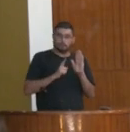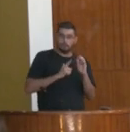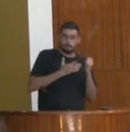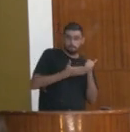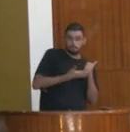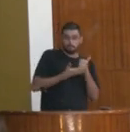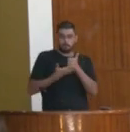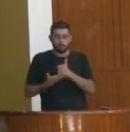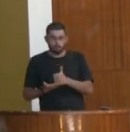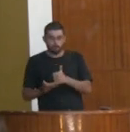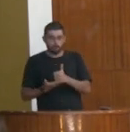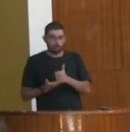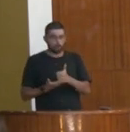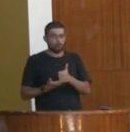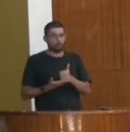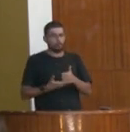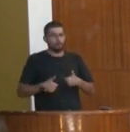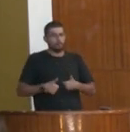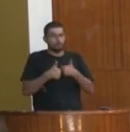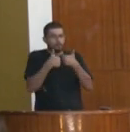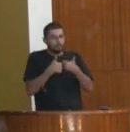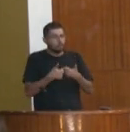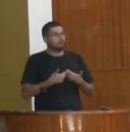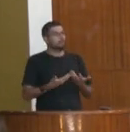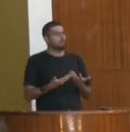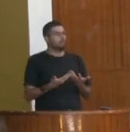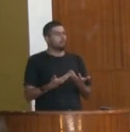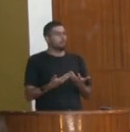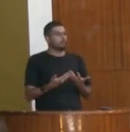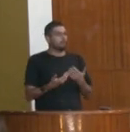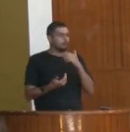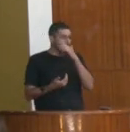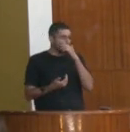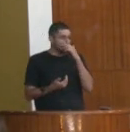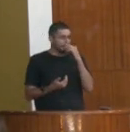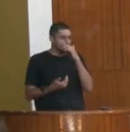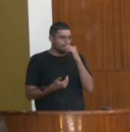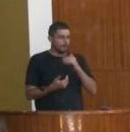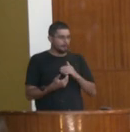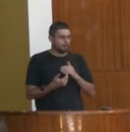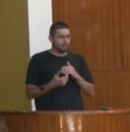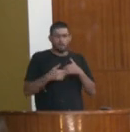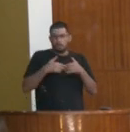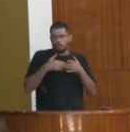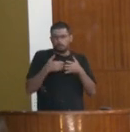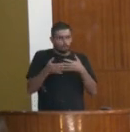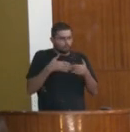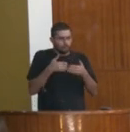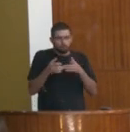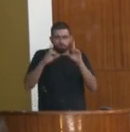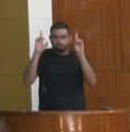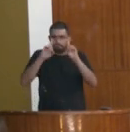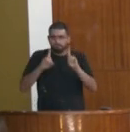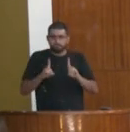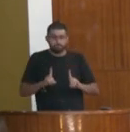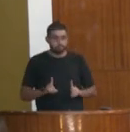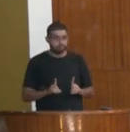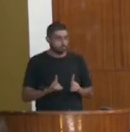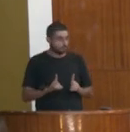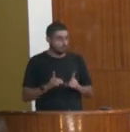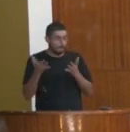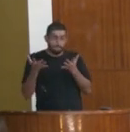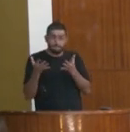de alguma forma, para que você possa empregar todas as formas de deficiência ou todos os tipos de pessoa com